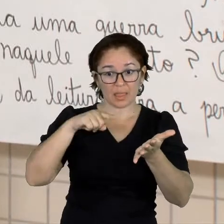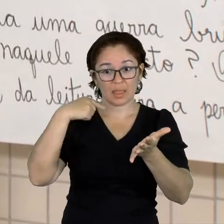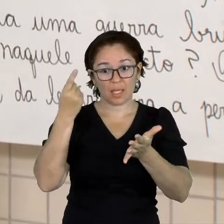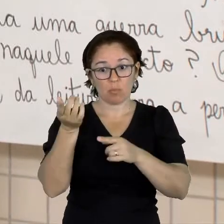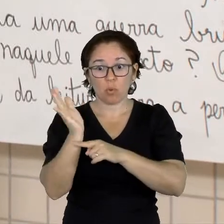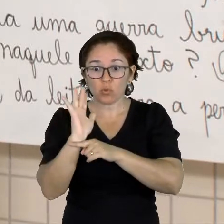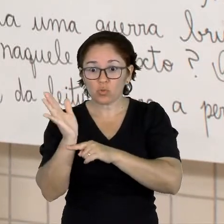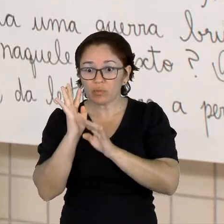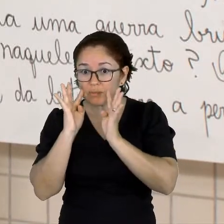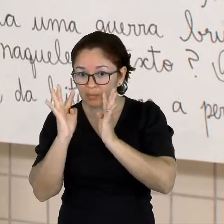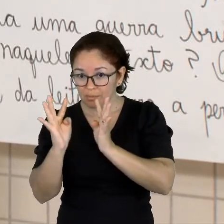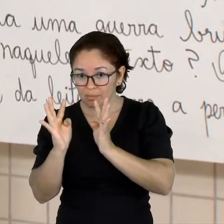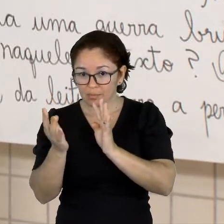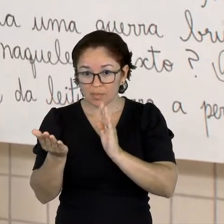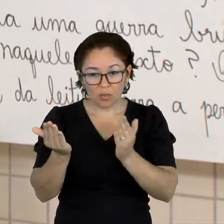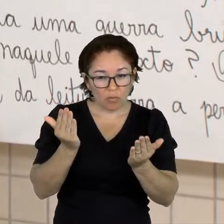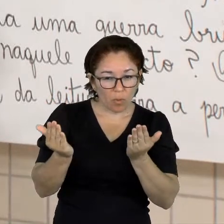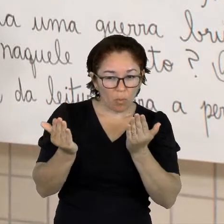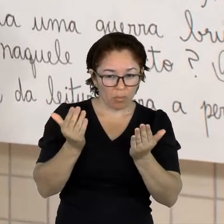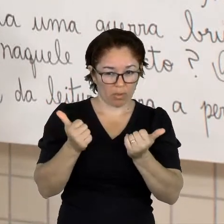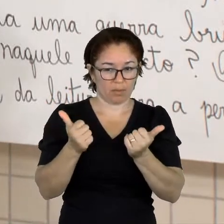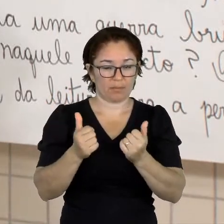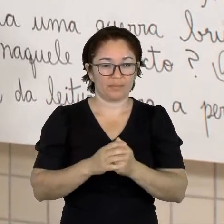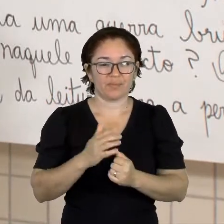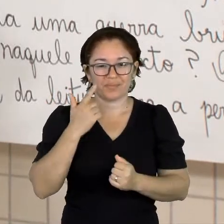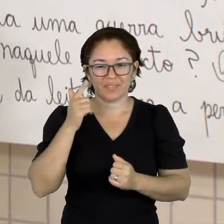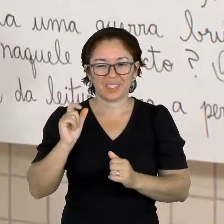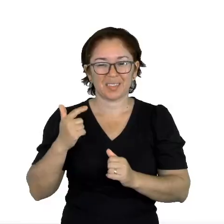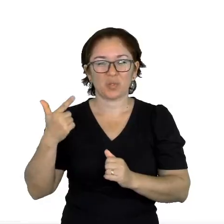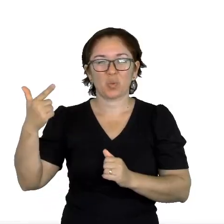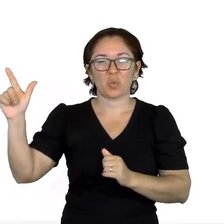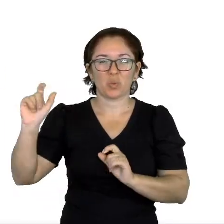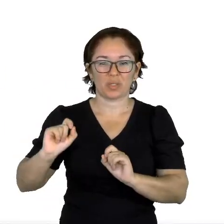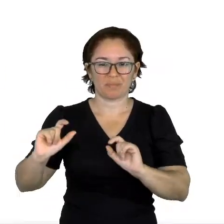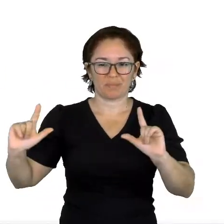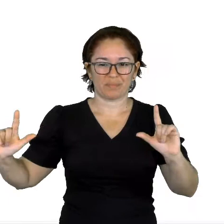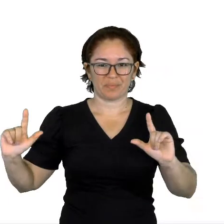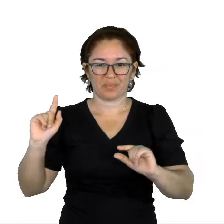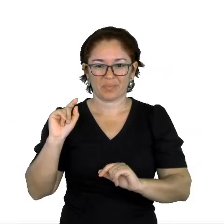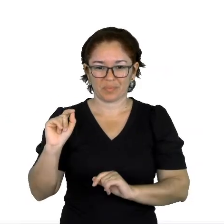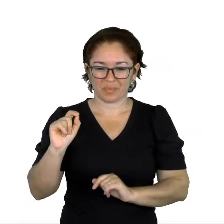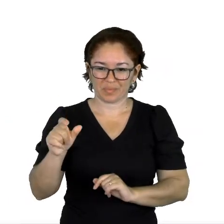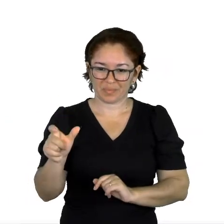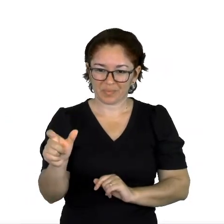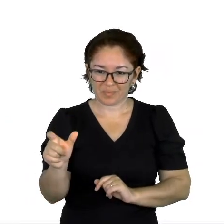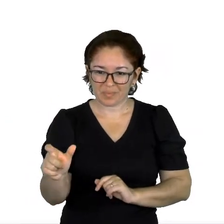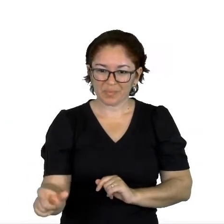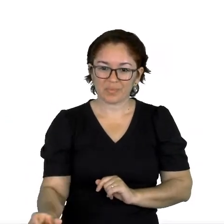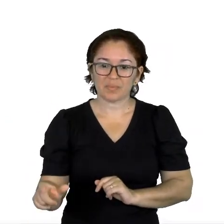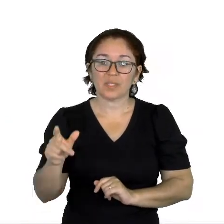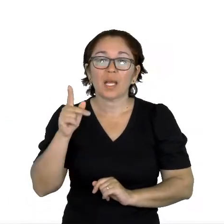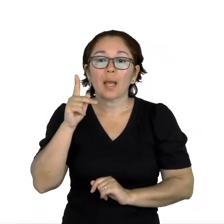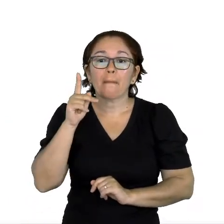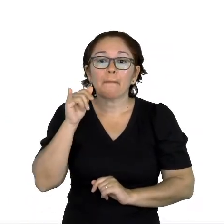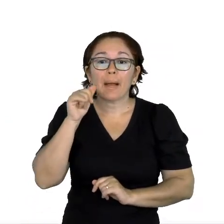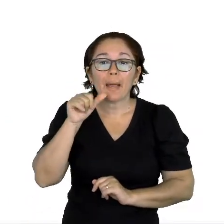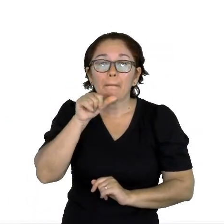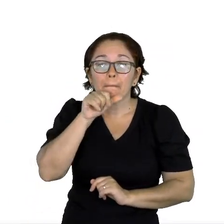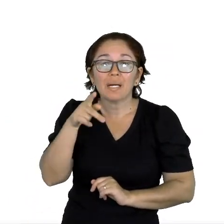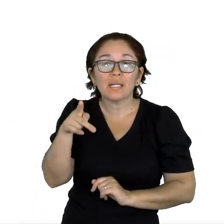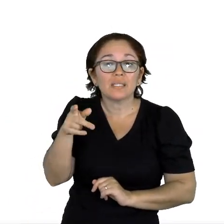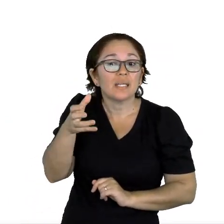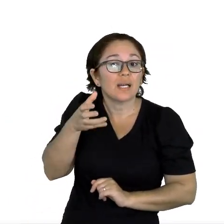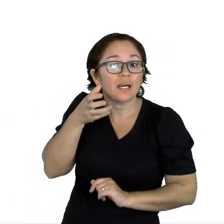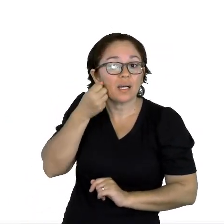certo? Aqui a outra imagem que a gente tem, são dos pais adotivos de Liesel, da